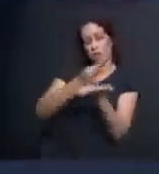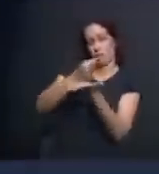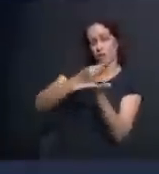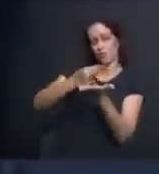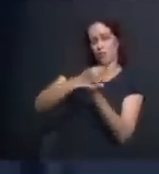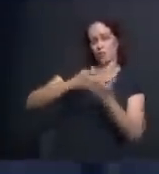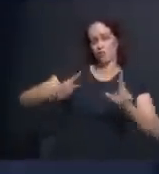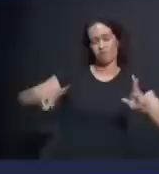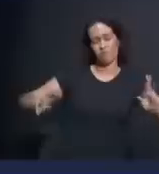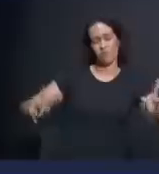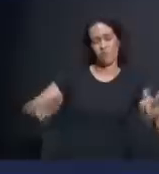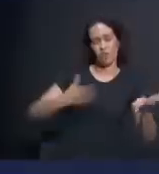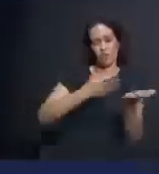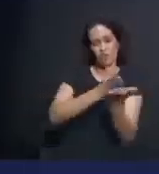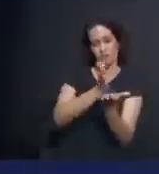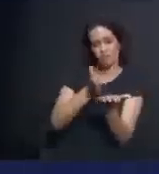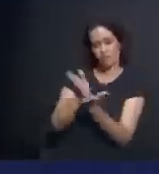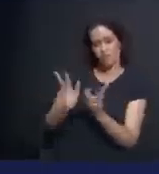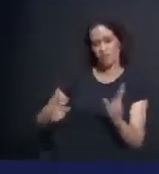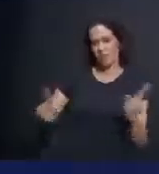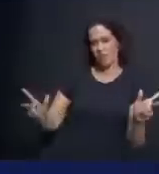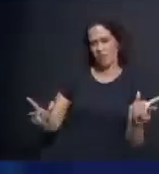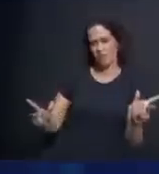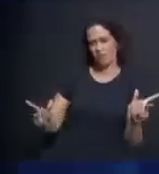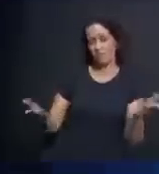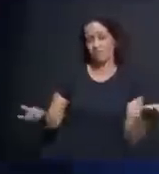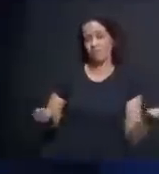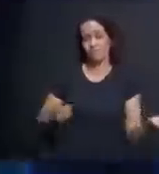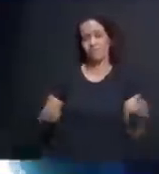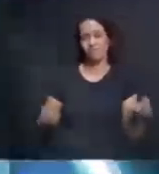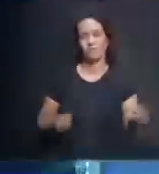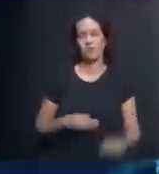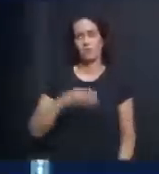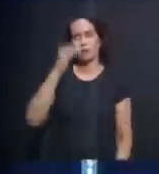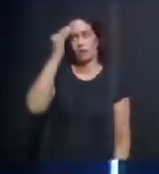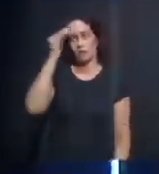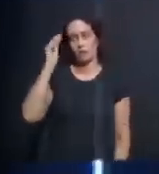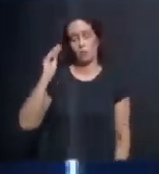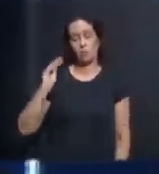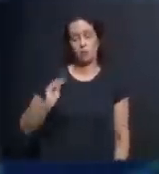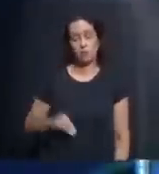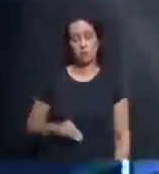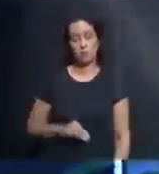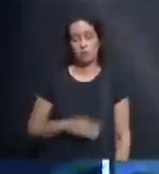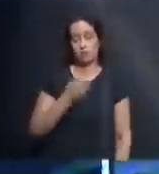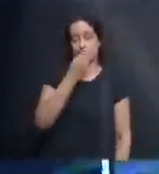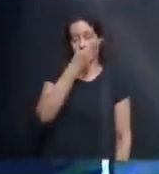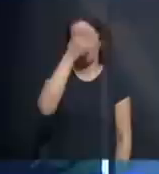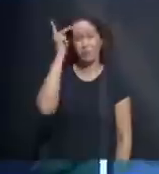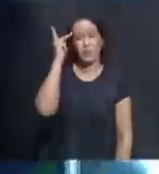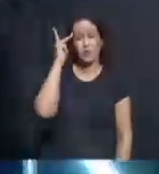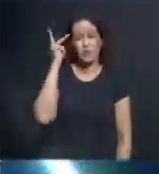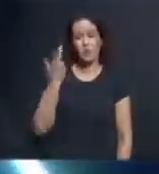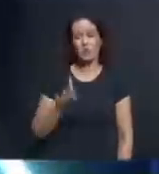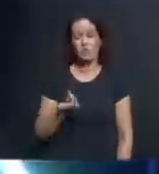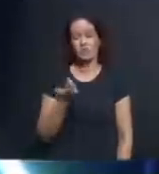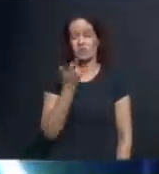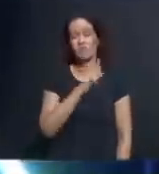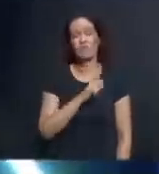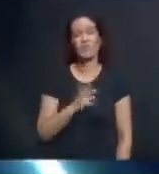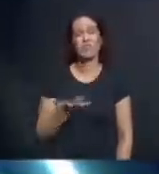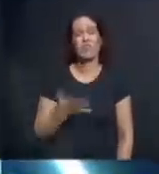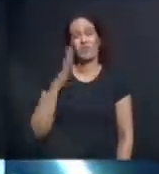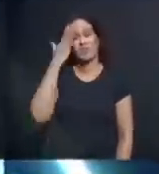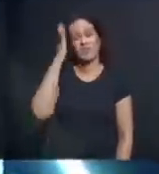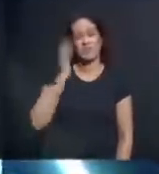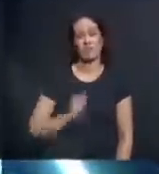Ai, gente, eu tenho muita preguiça de gente assim que não consegue ouvir nada. Não, eu tenho dois pregadores que